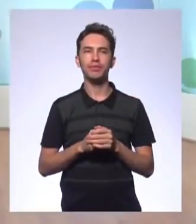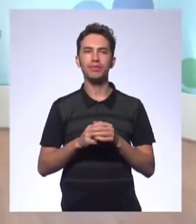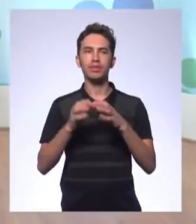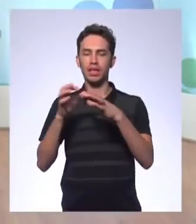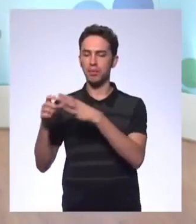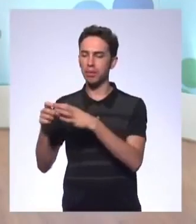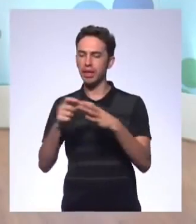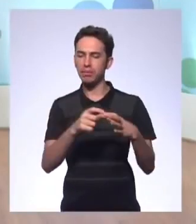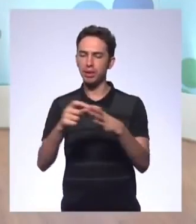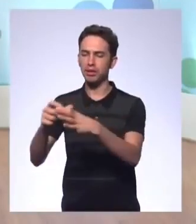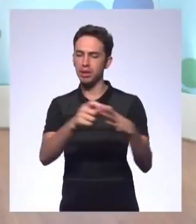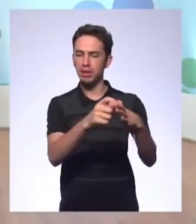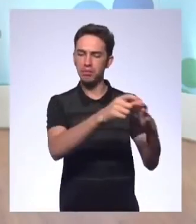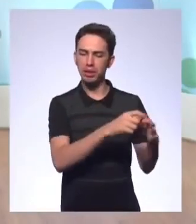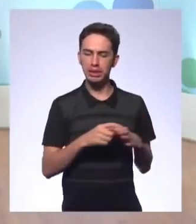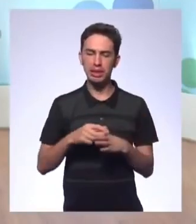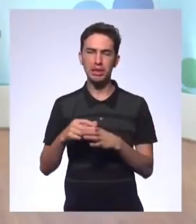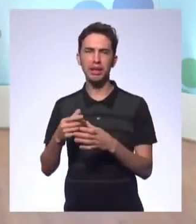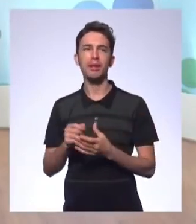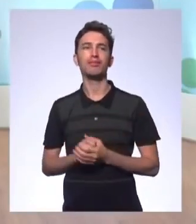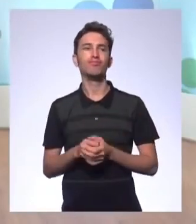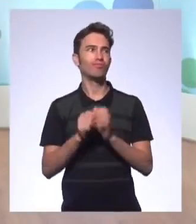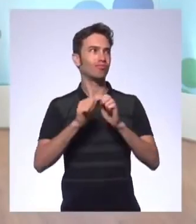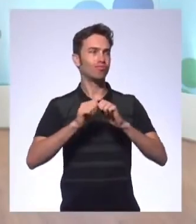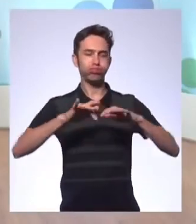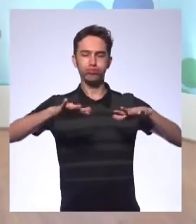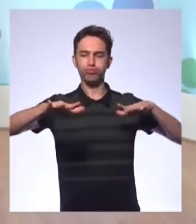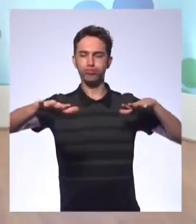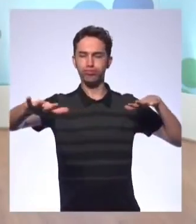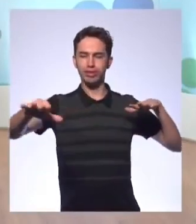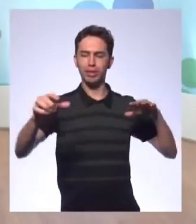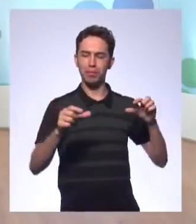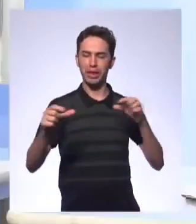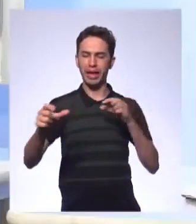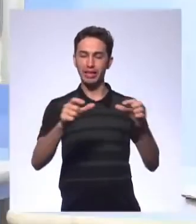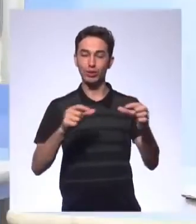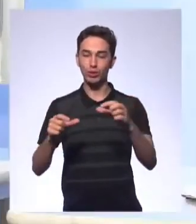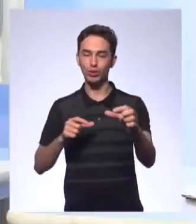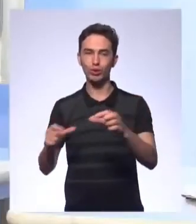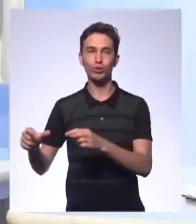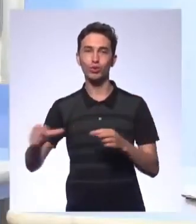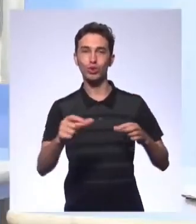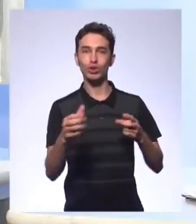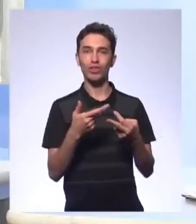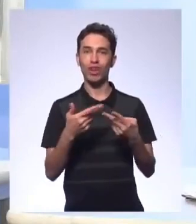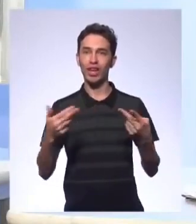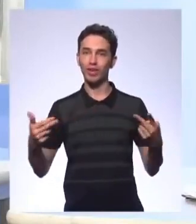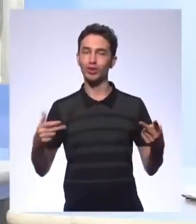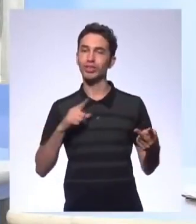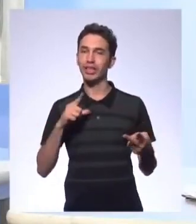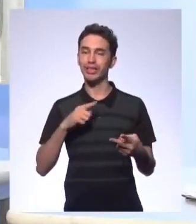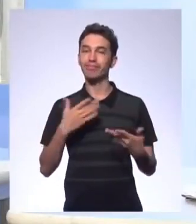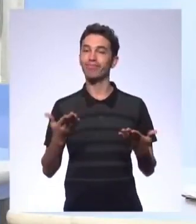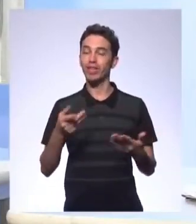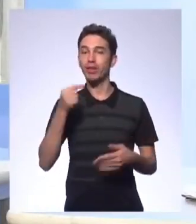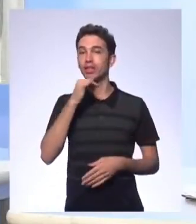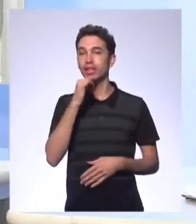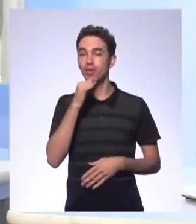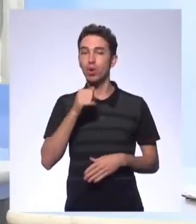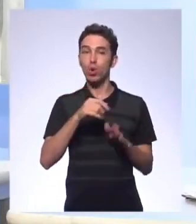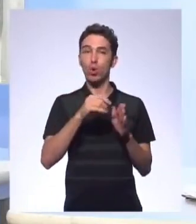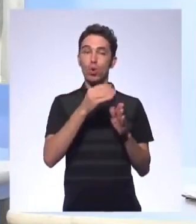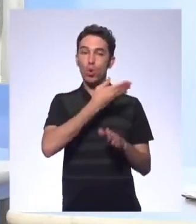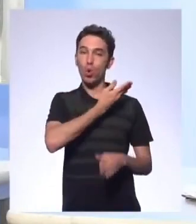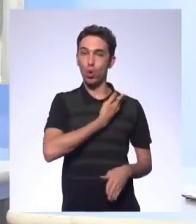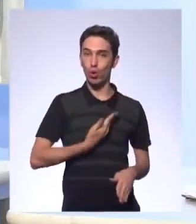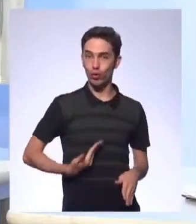pedaços dele no chão, né? Tipo um copo de vidro. Isso. Então, quando vocês leram lá no texto comigo que o Império Romano ele foi fragmentado,